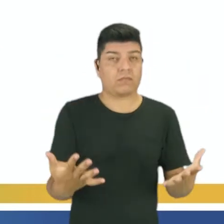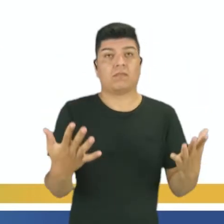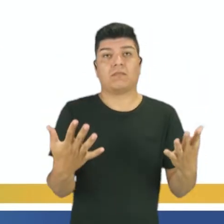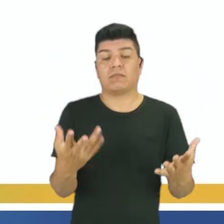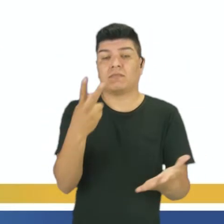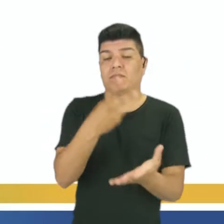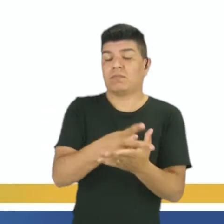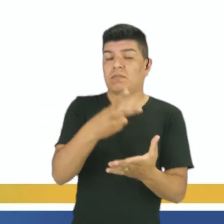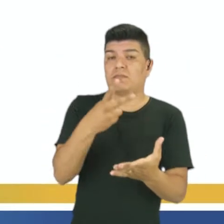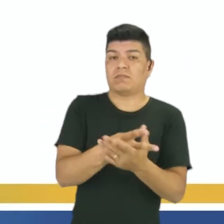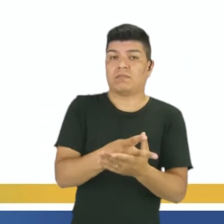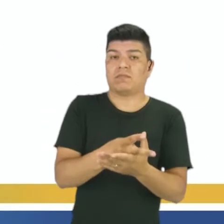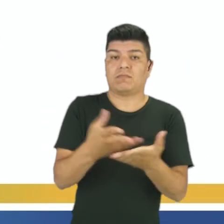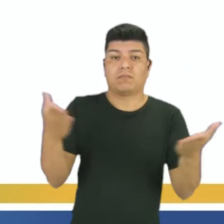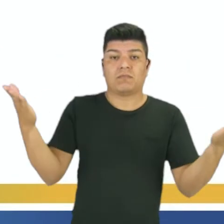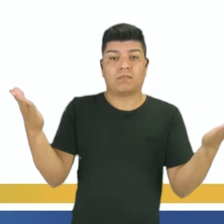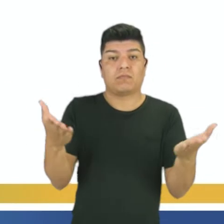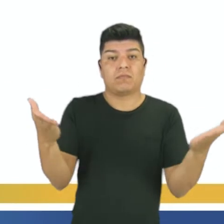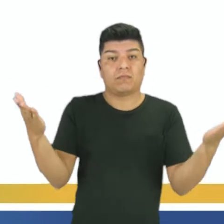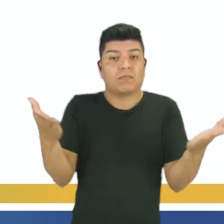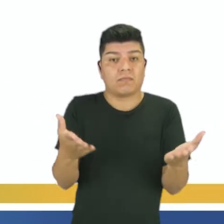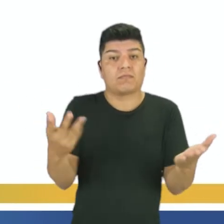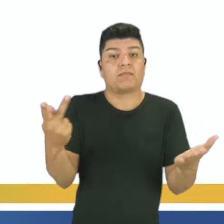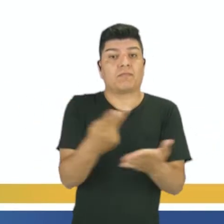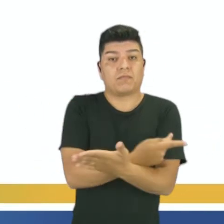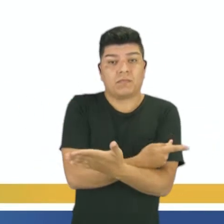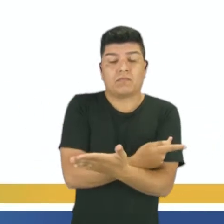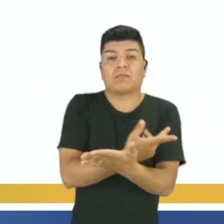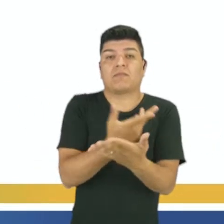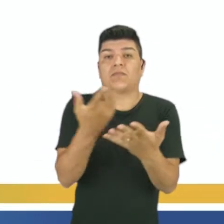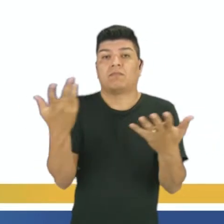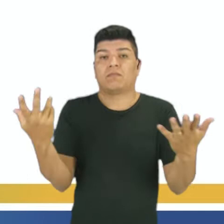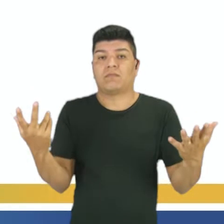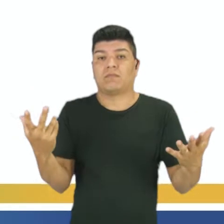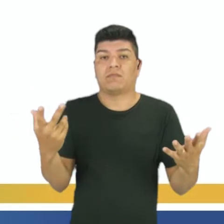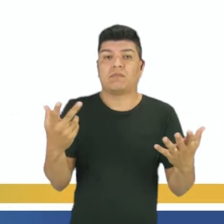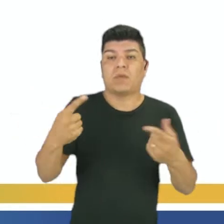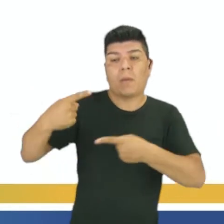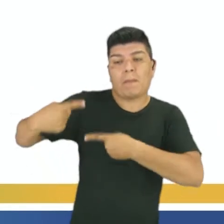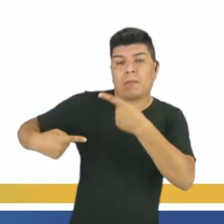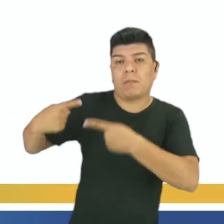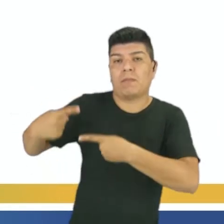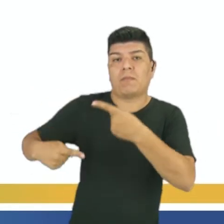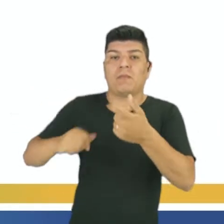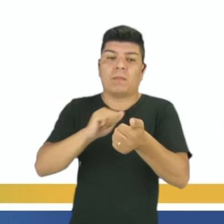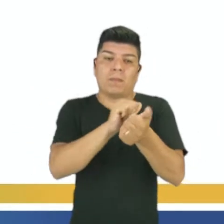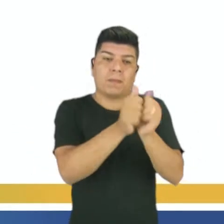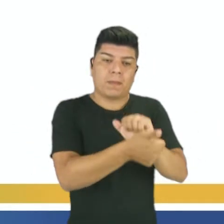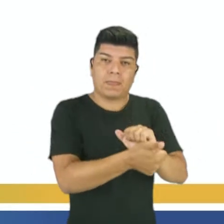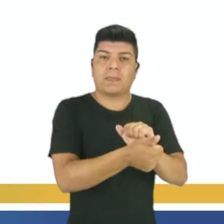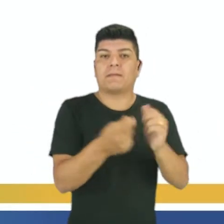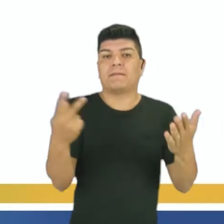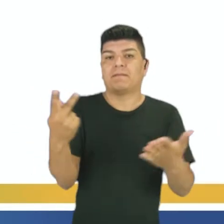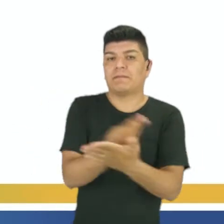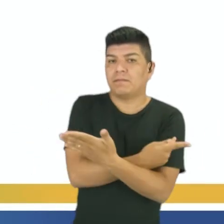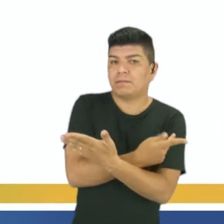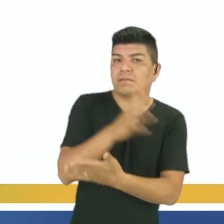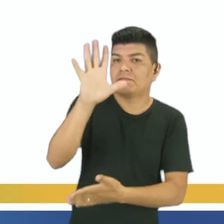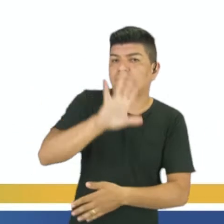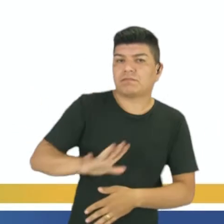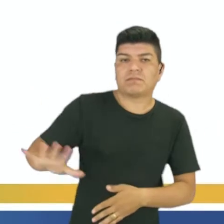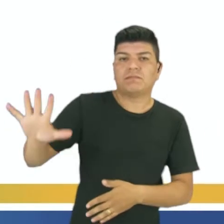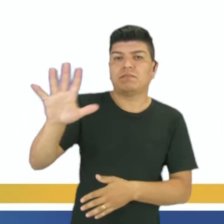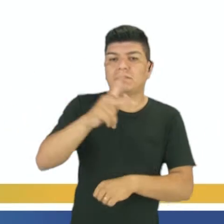remetem sempre à atualidade, fatos, transitando entre política, esporte, acontecimentos